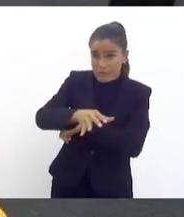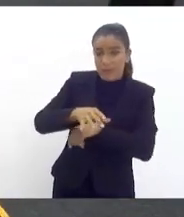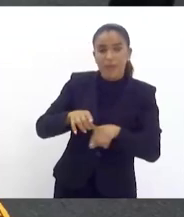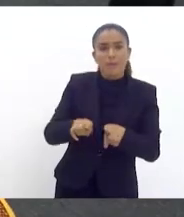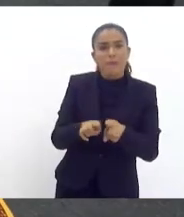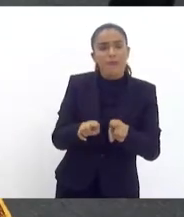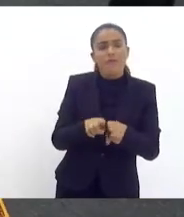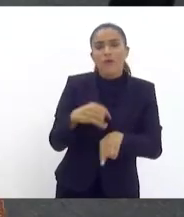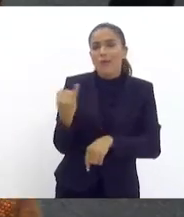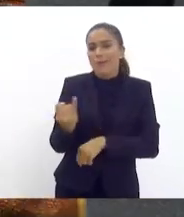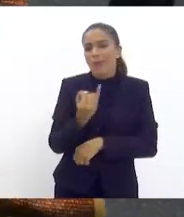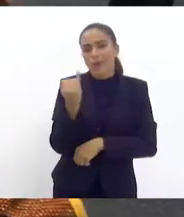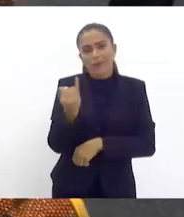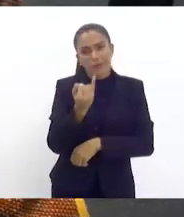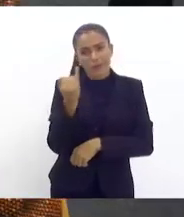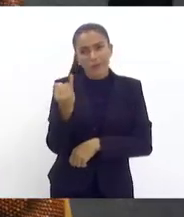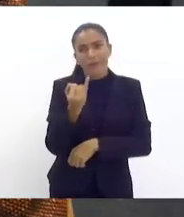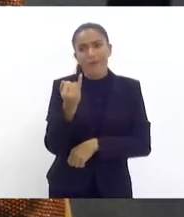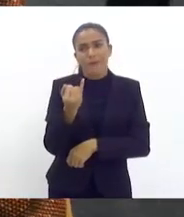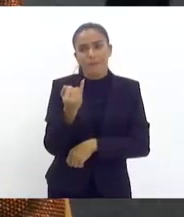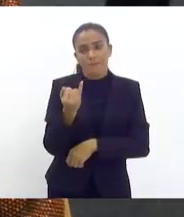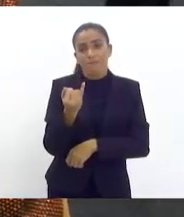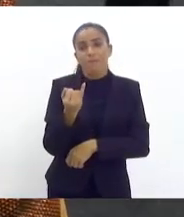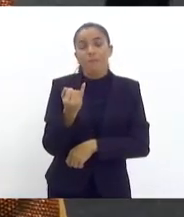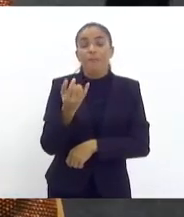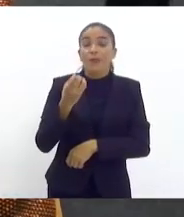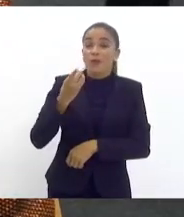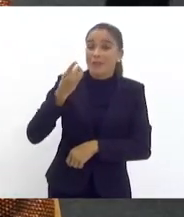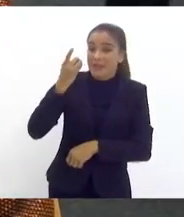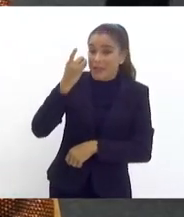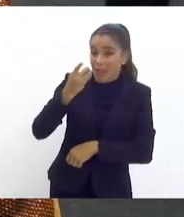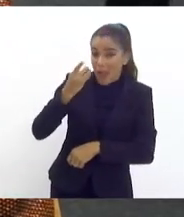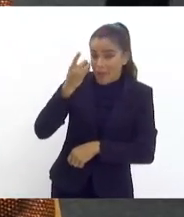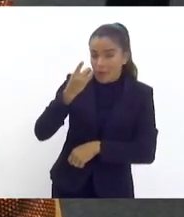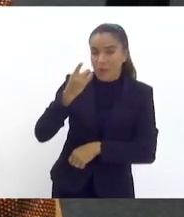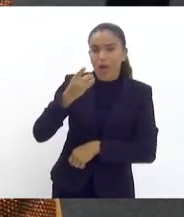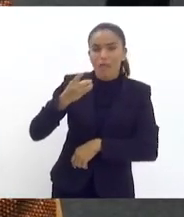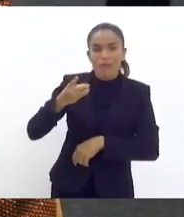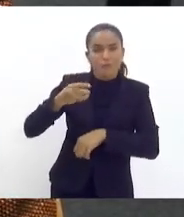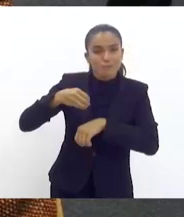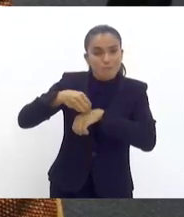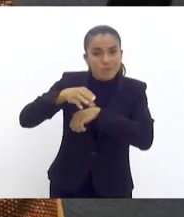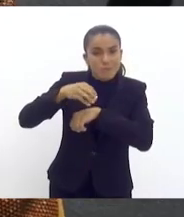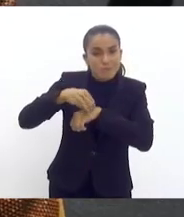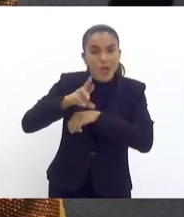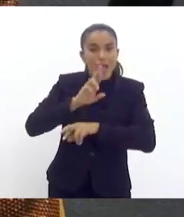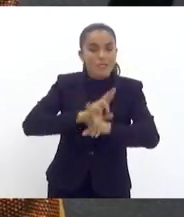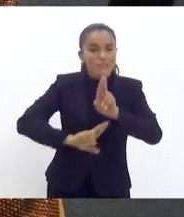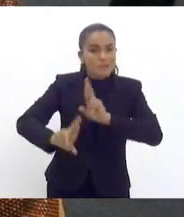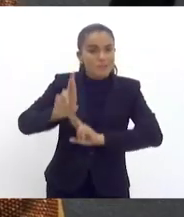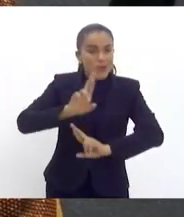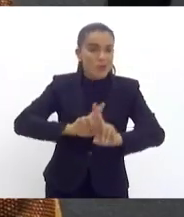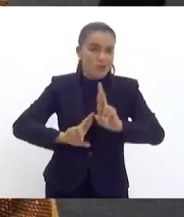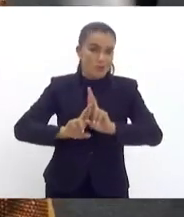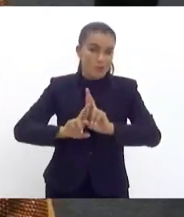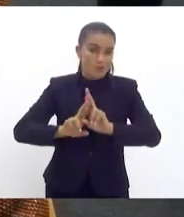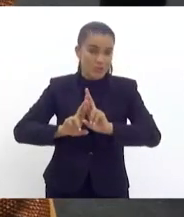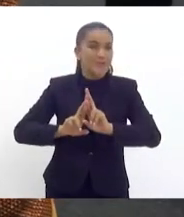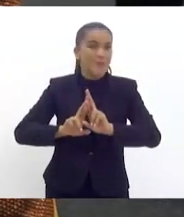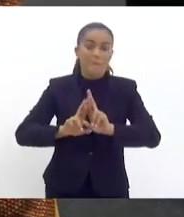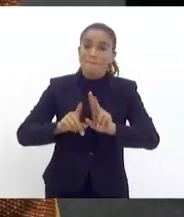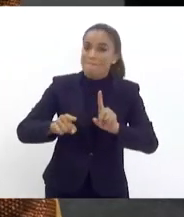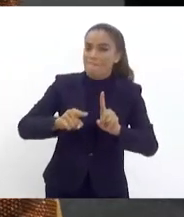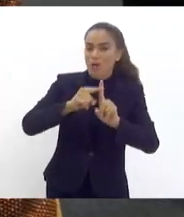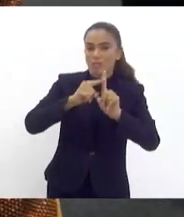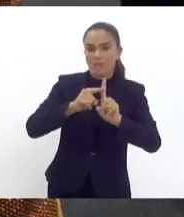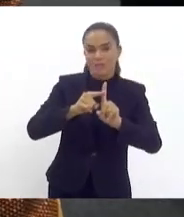muito importante quando os deputados trazem luz à resposta histórica contra o racismo no